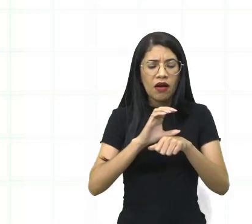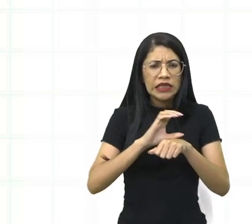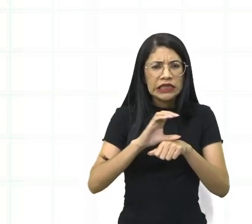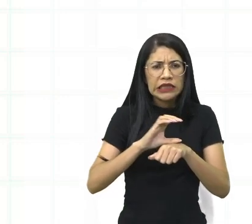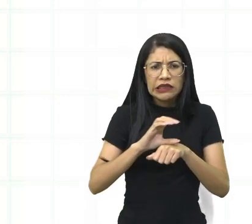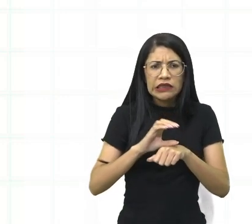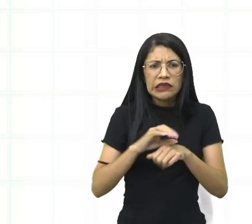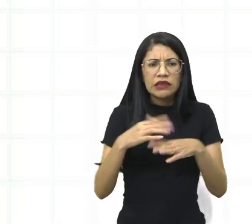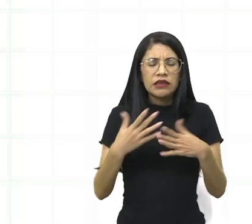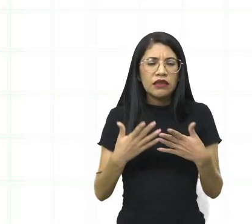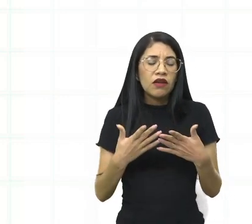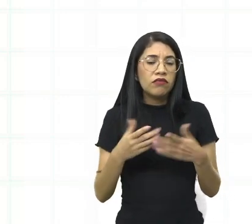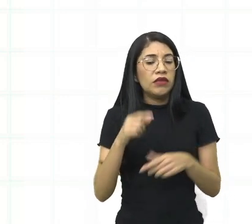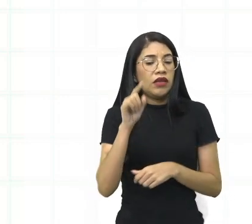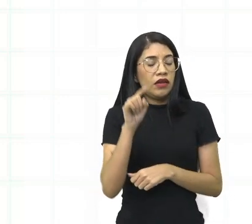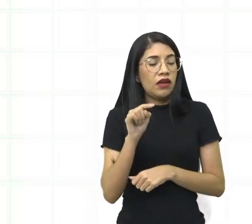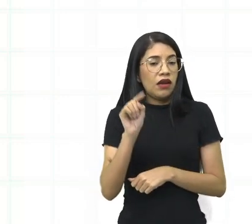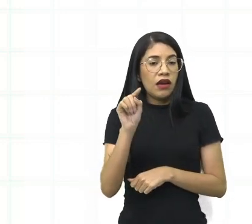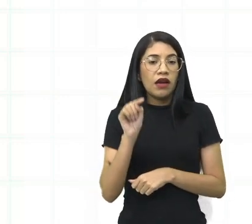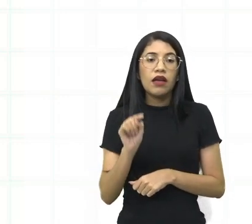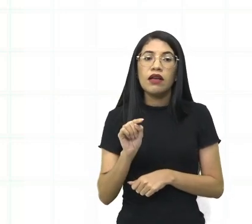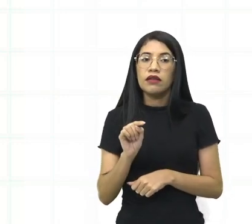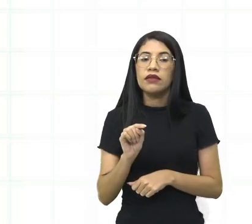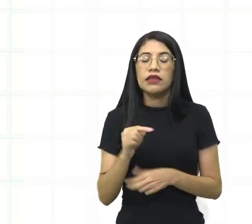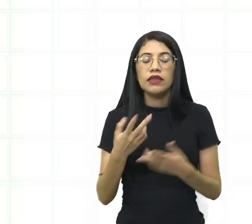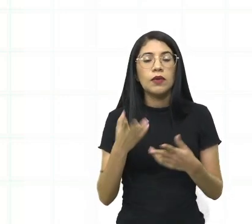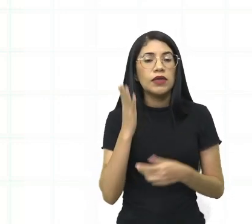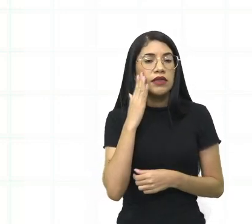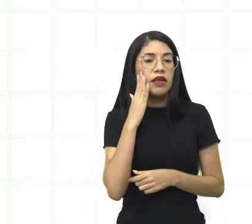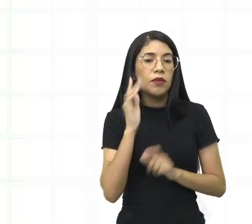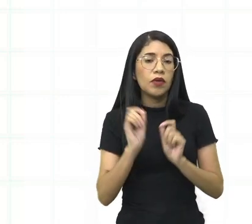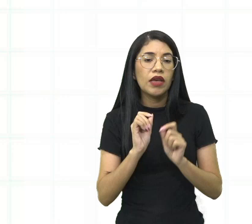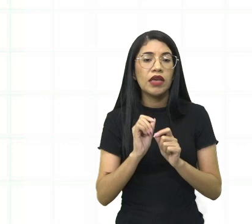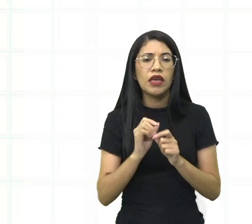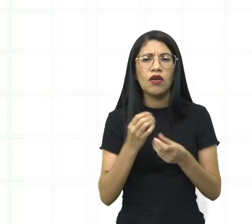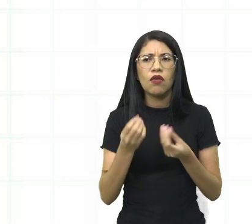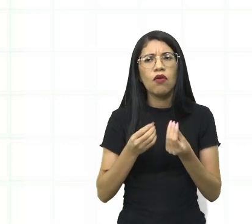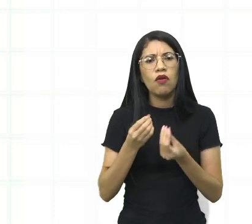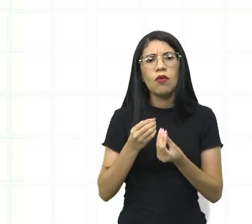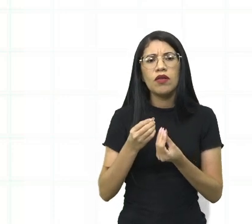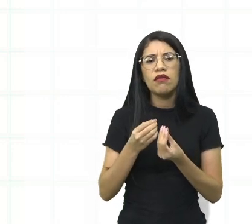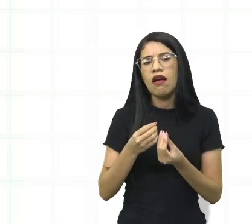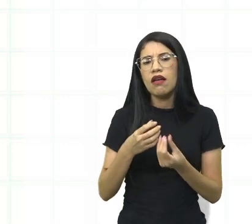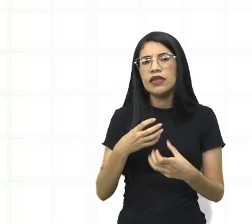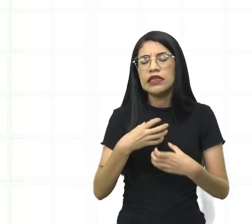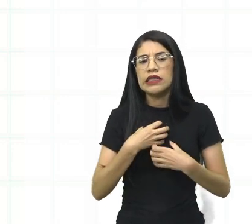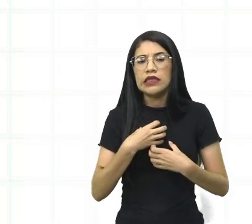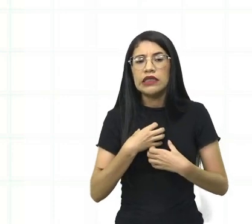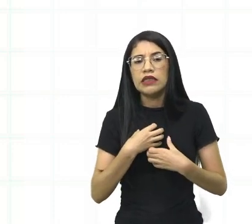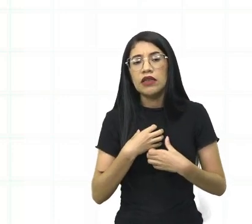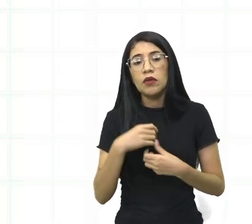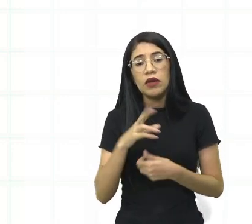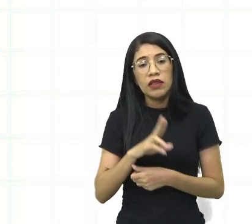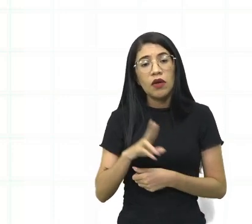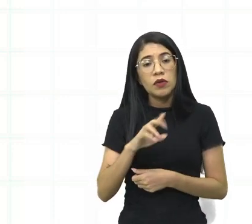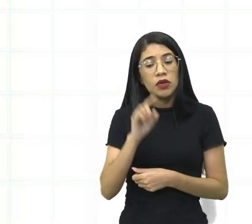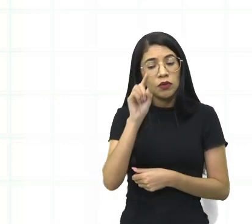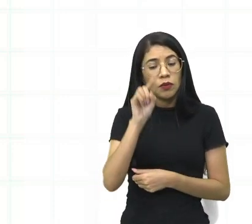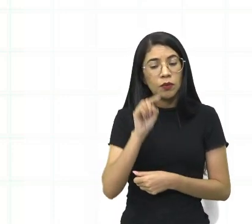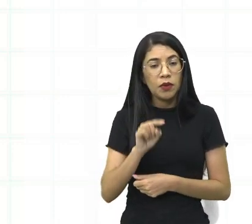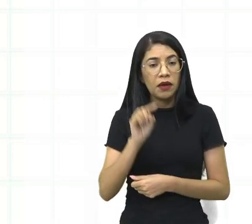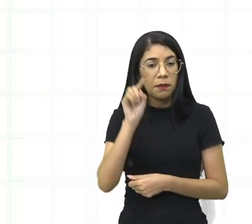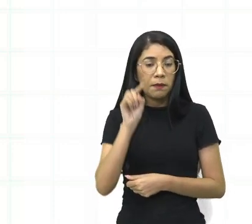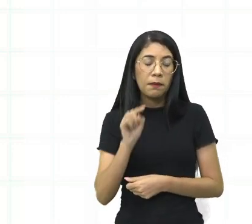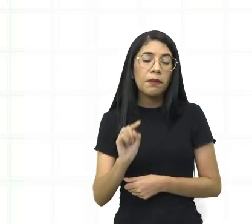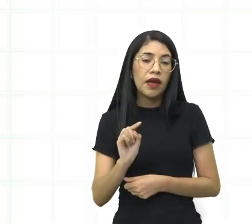assim, tem uma pontuação aí, a gente já sabe que a pontuação é a nossa entonação, então ela decidiu botar 2 logo para dizer o